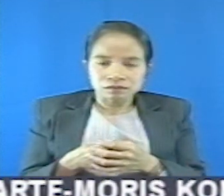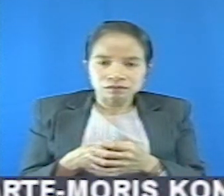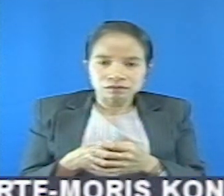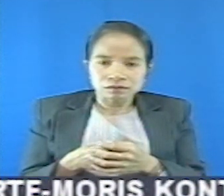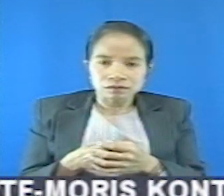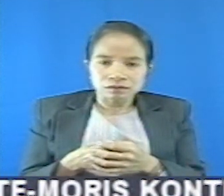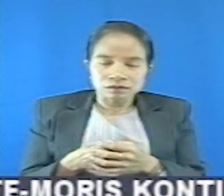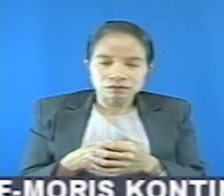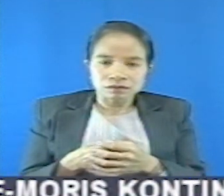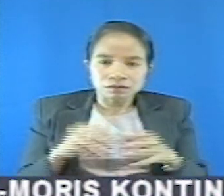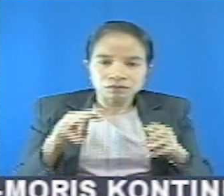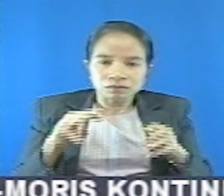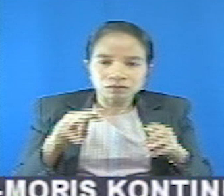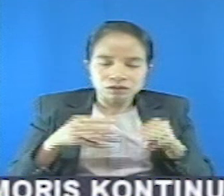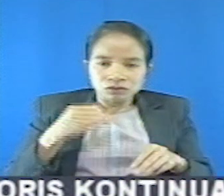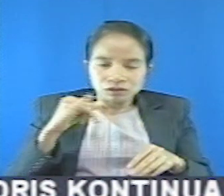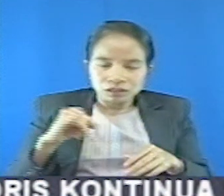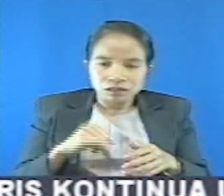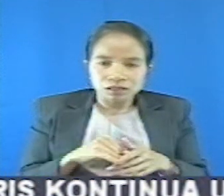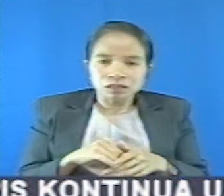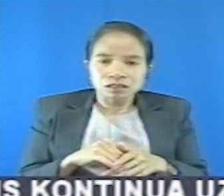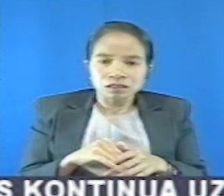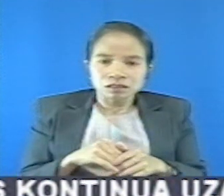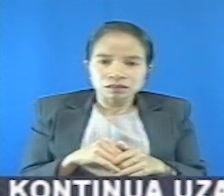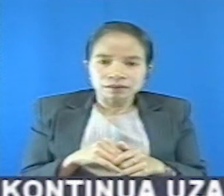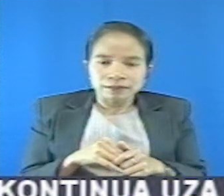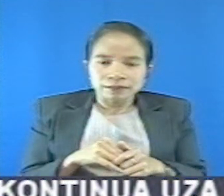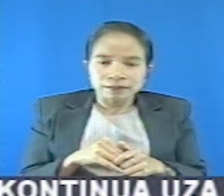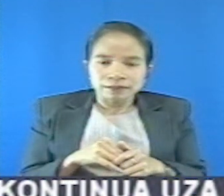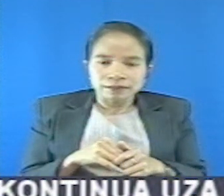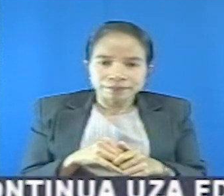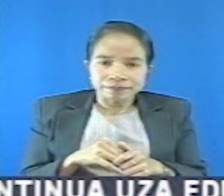patroli komando tadi masih berdiri ini force reserve patroli mendera orang lesu